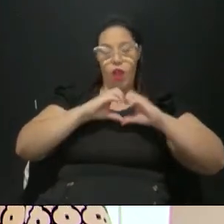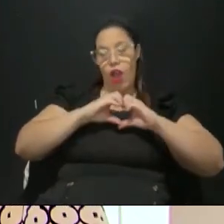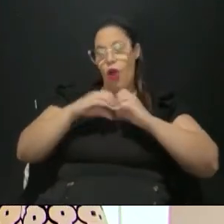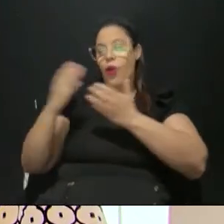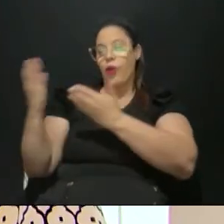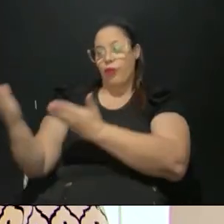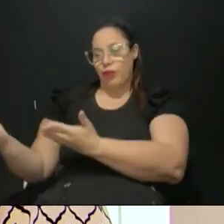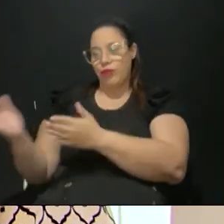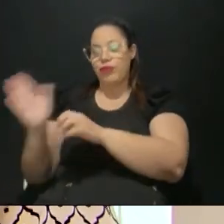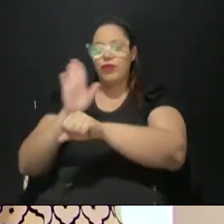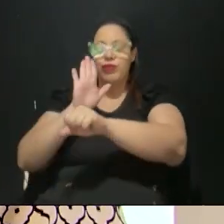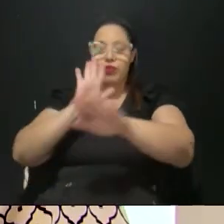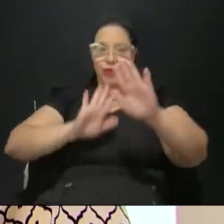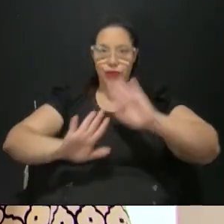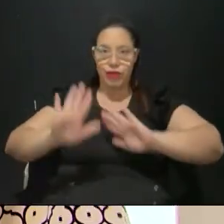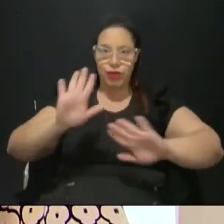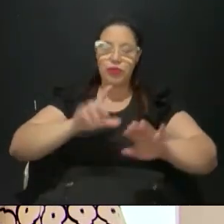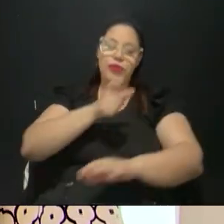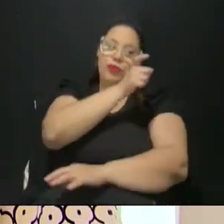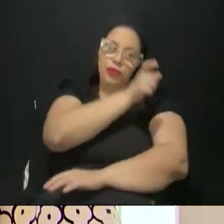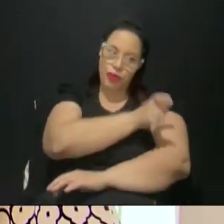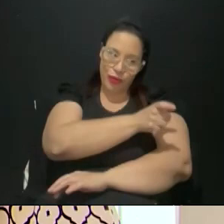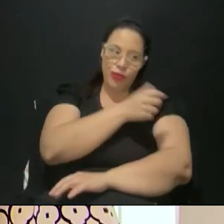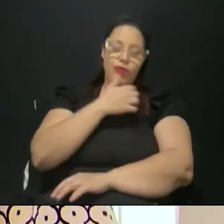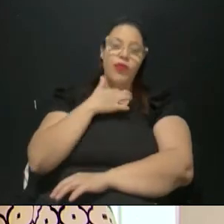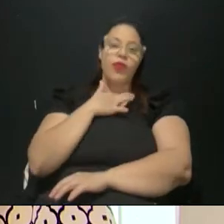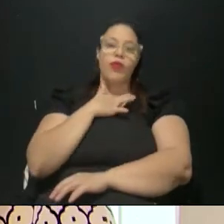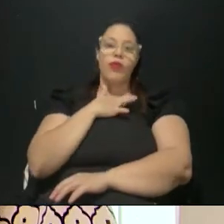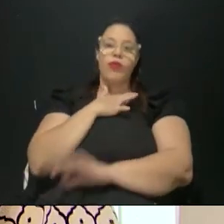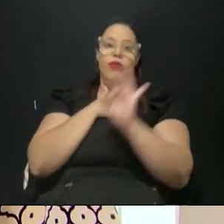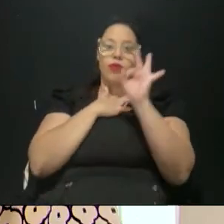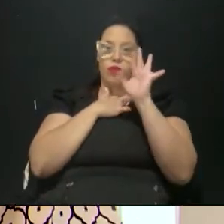próximo cuidado com o outro